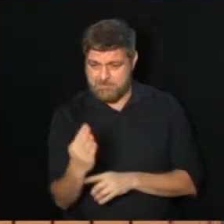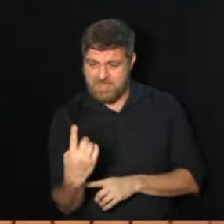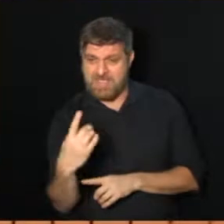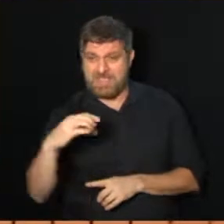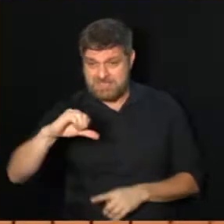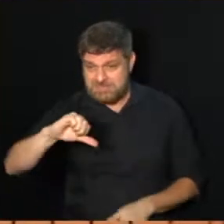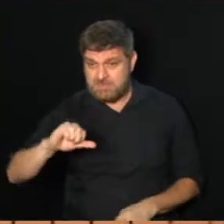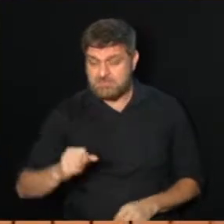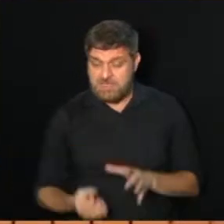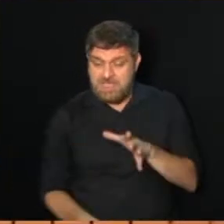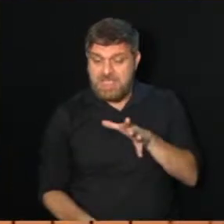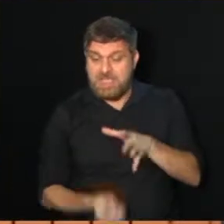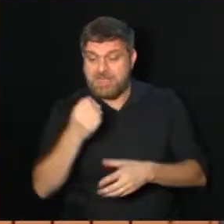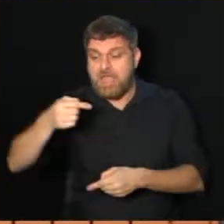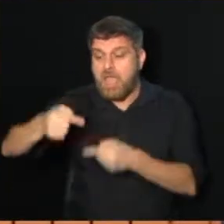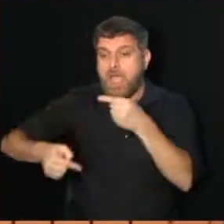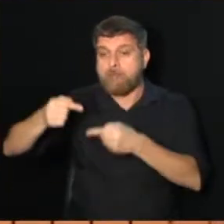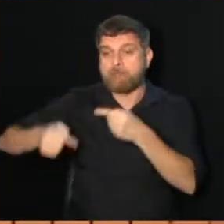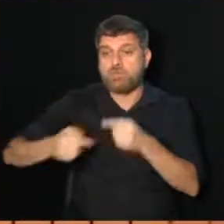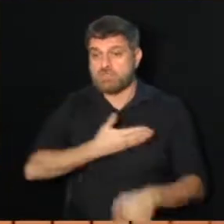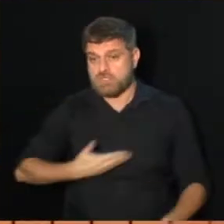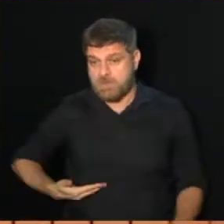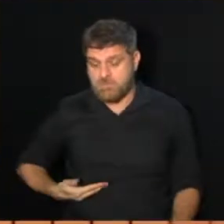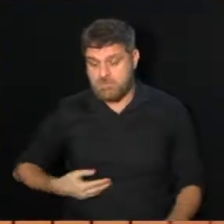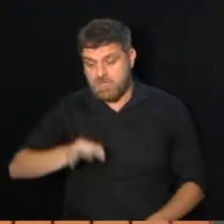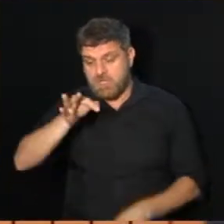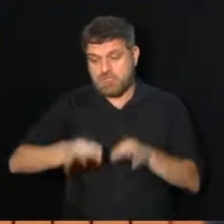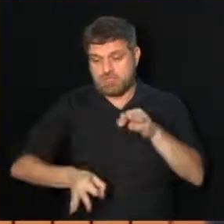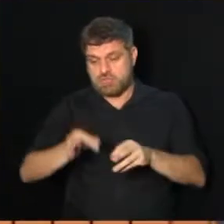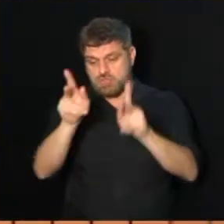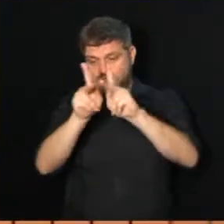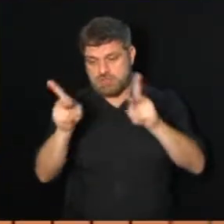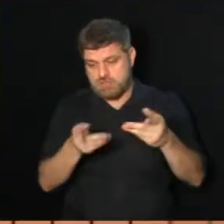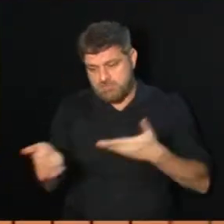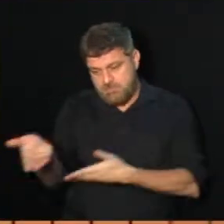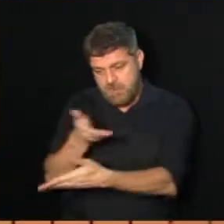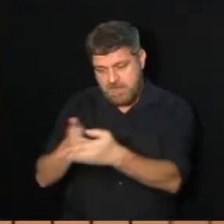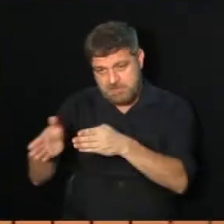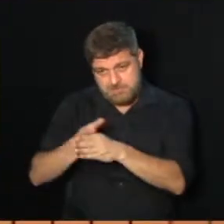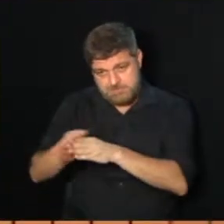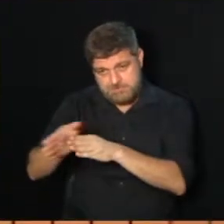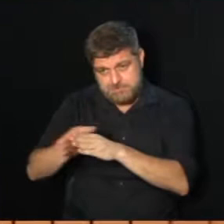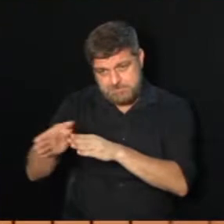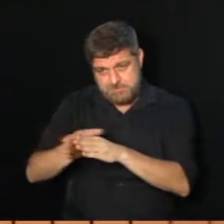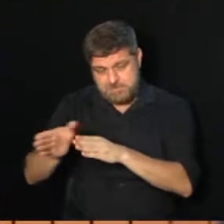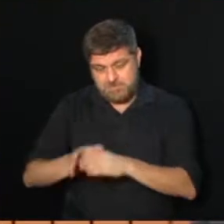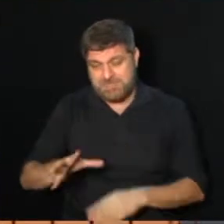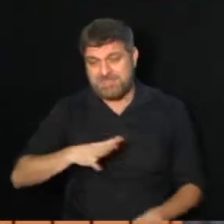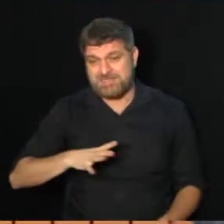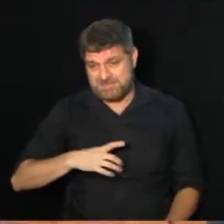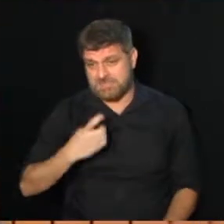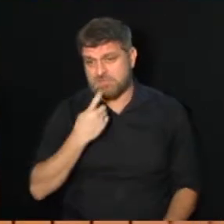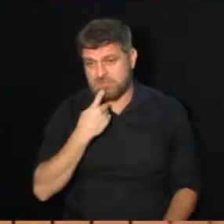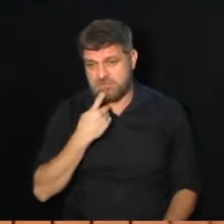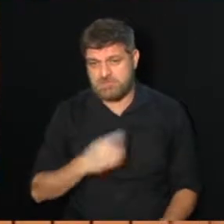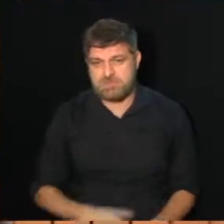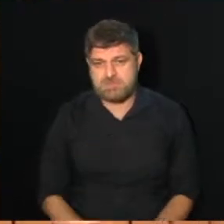260/2019, que institui a Política Pública de Justiça Restaurativa e o Programa de Justiça Restaurativa no âmbito do município de